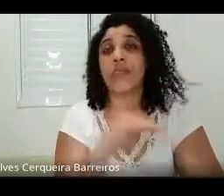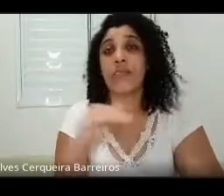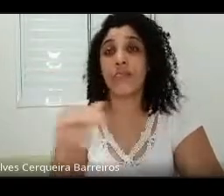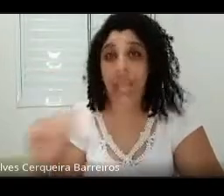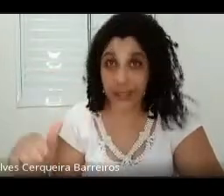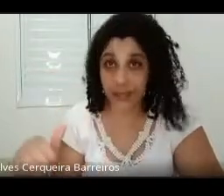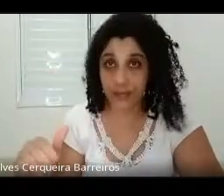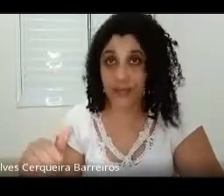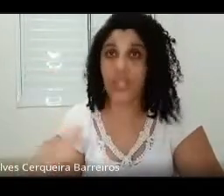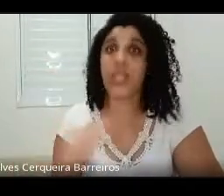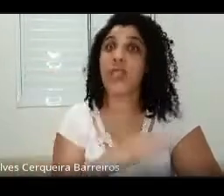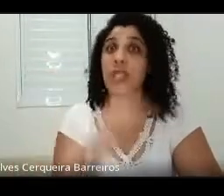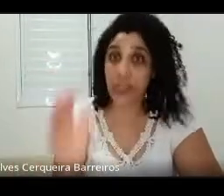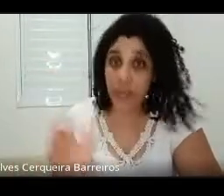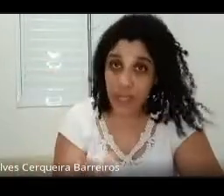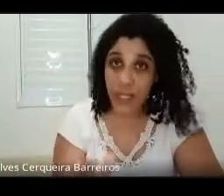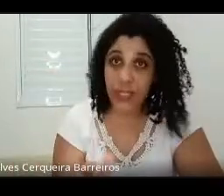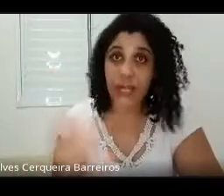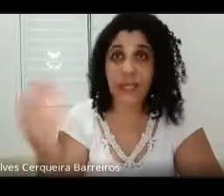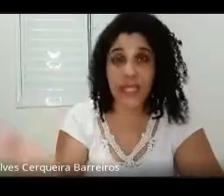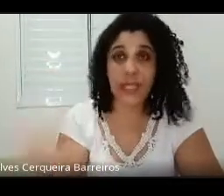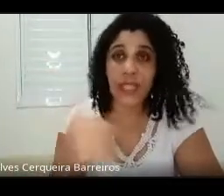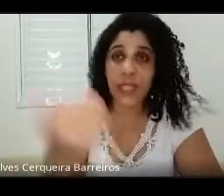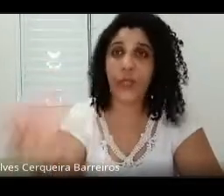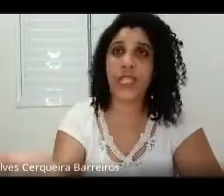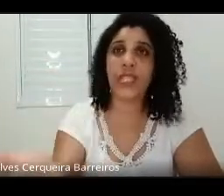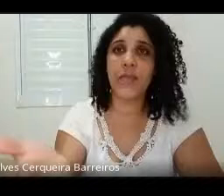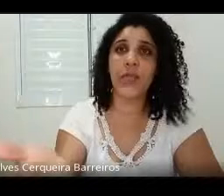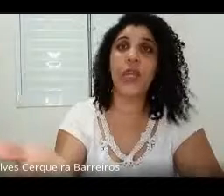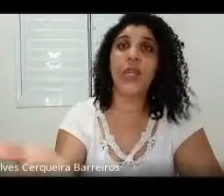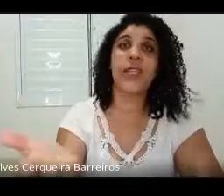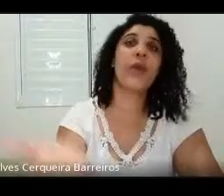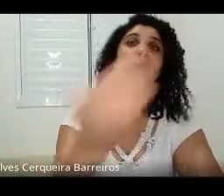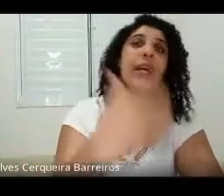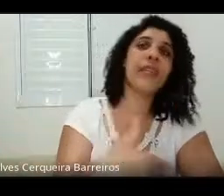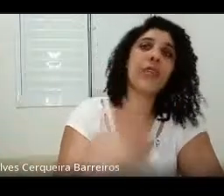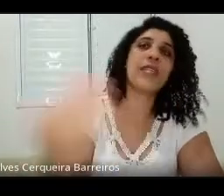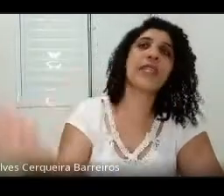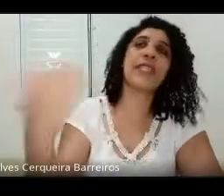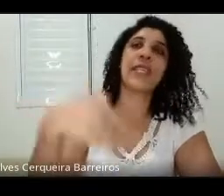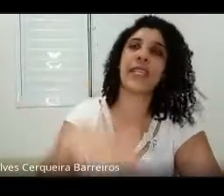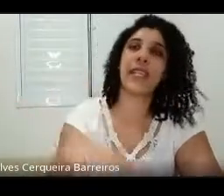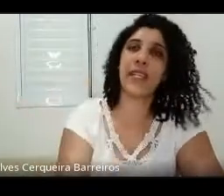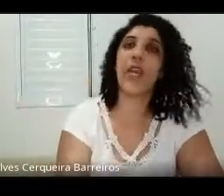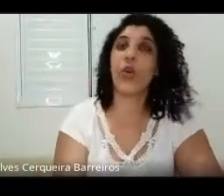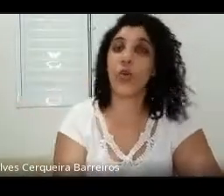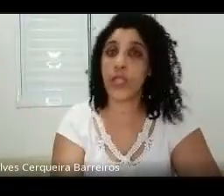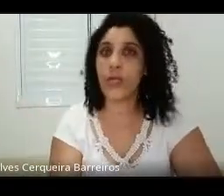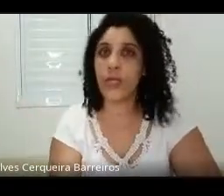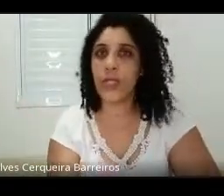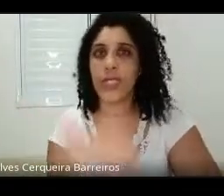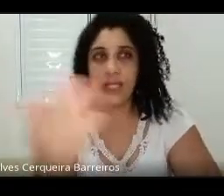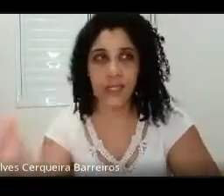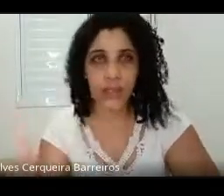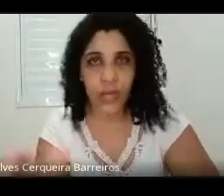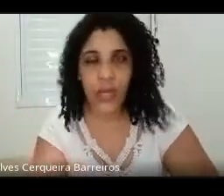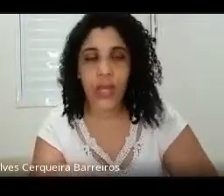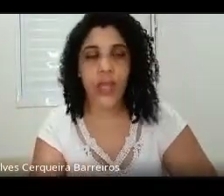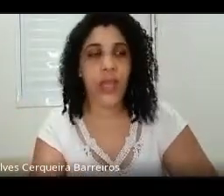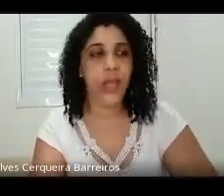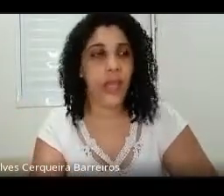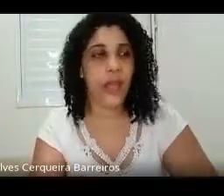entendendo nada. Está utilizando a mesma língua, né? Mas ele não tem o conhecimento, não é da língua, e sim daquele conteúdo que está